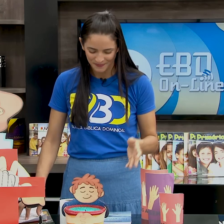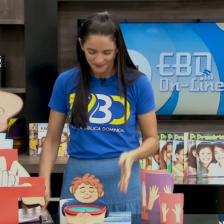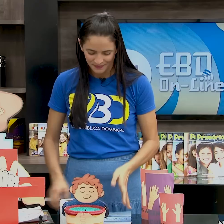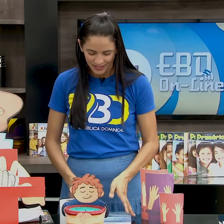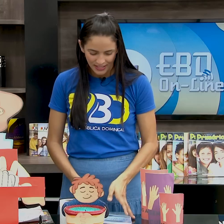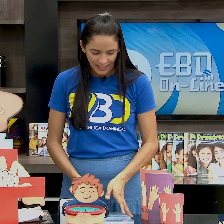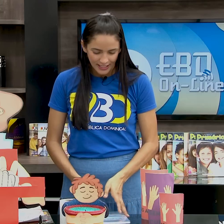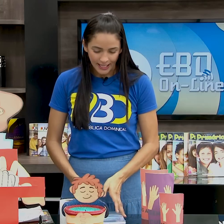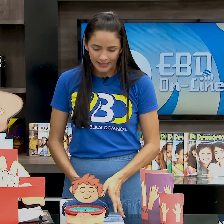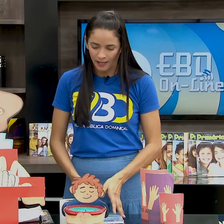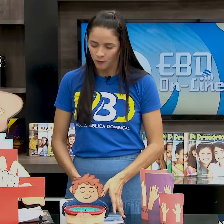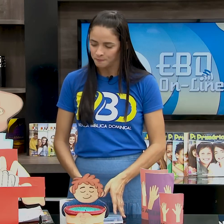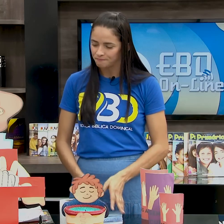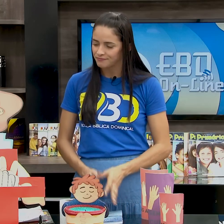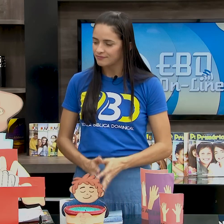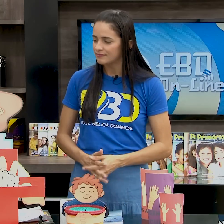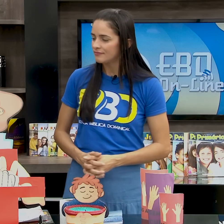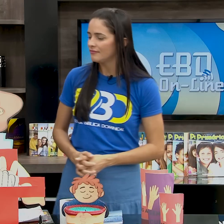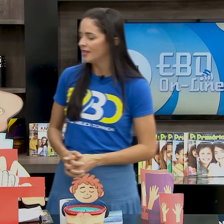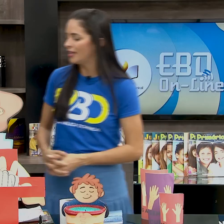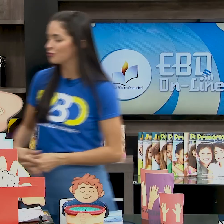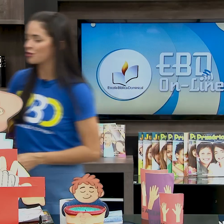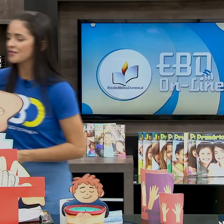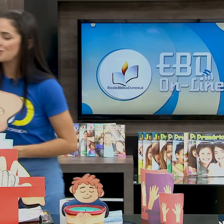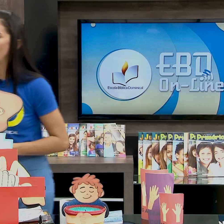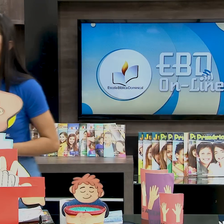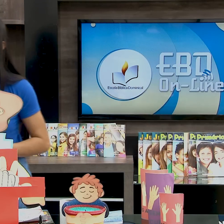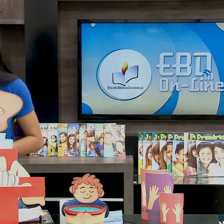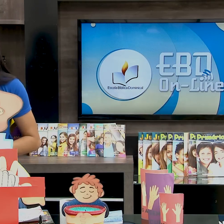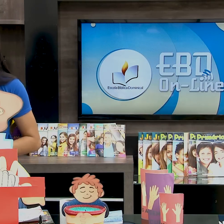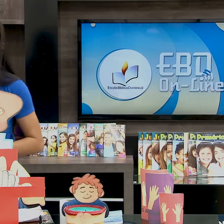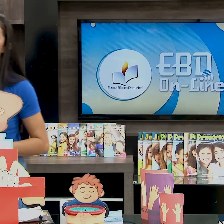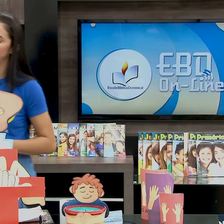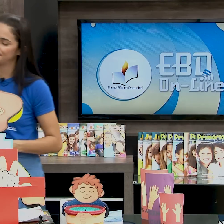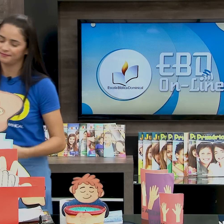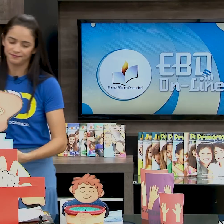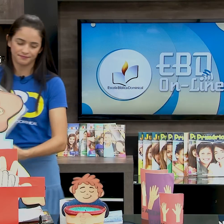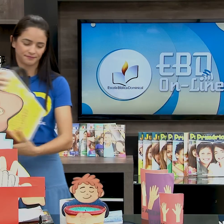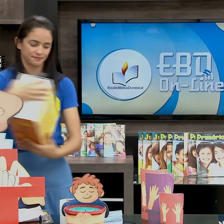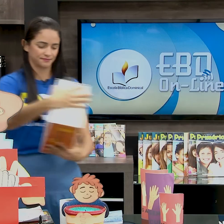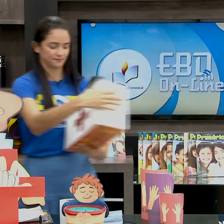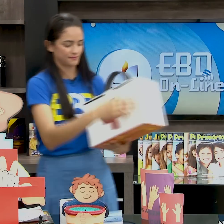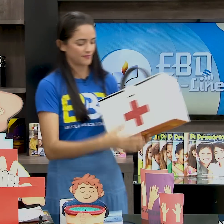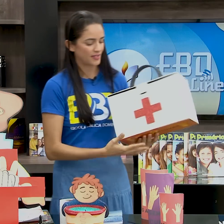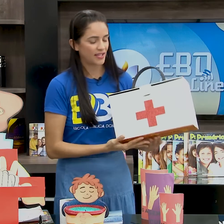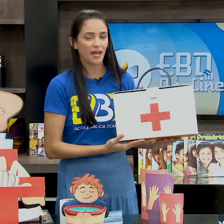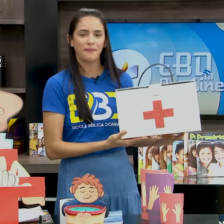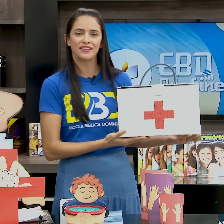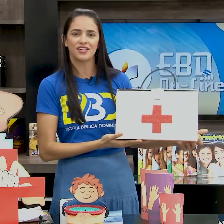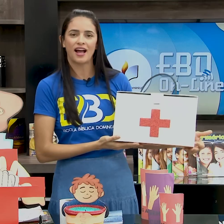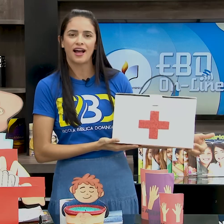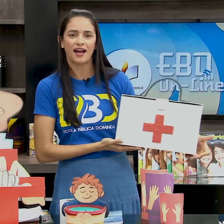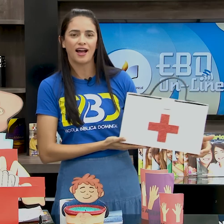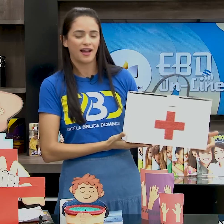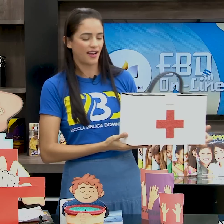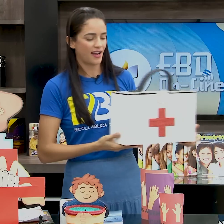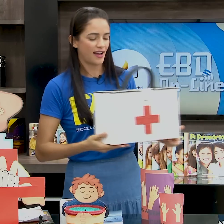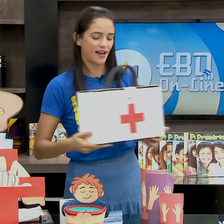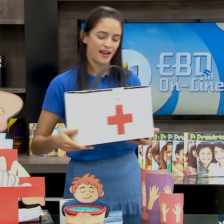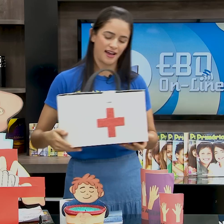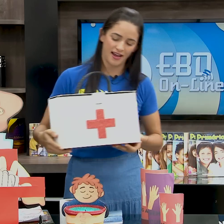crianças e então eu trouxe uma maletinha de que remete